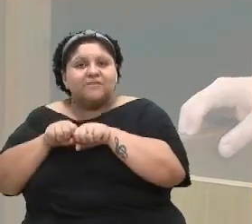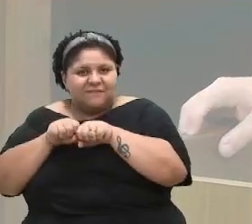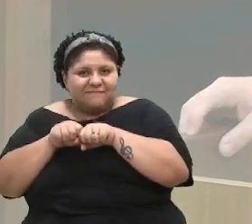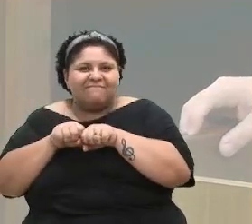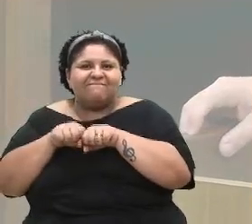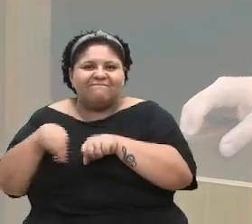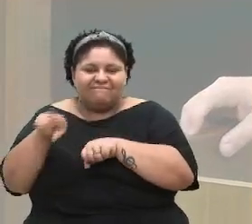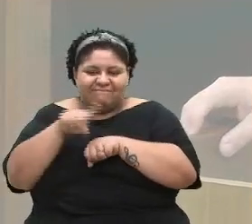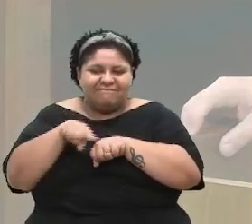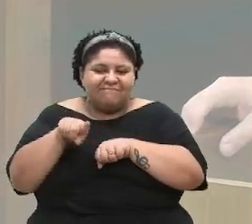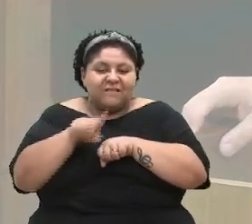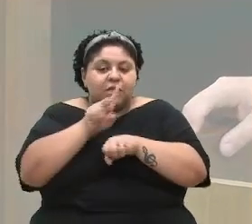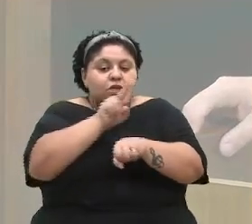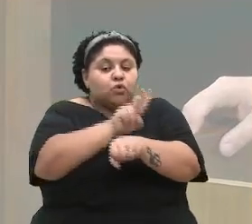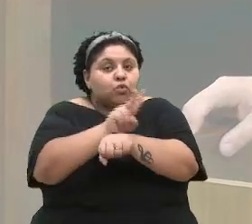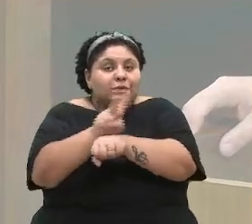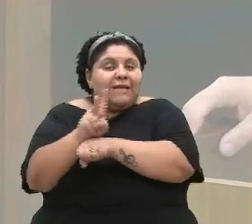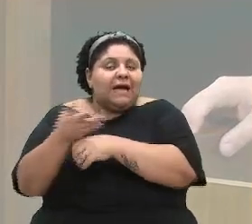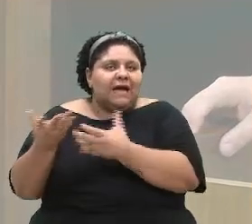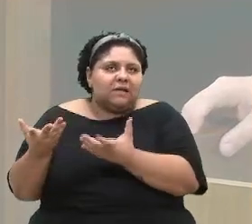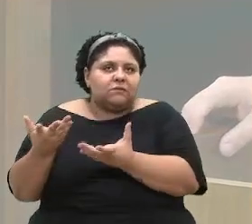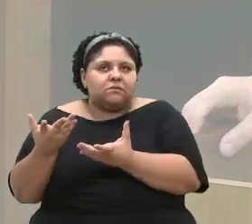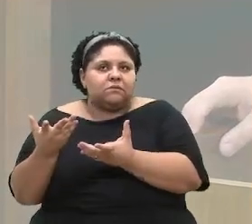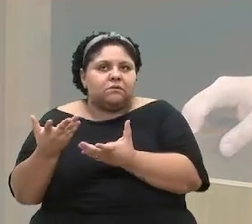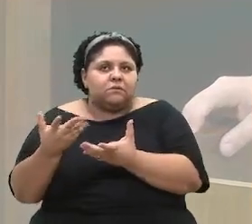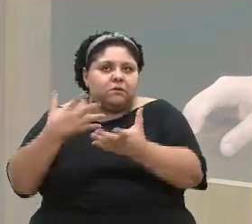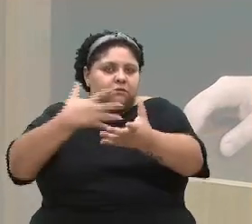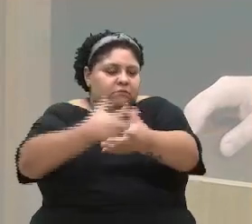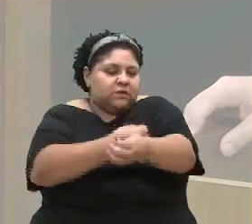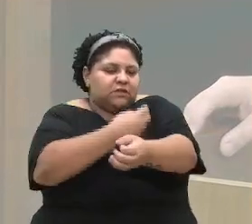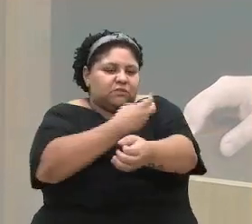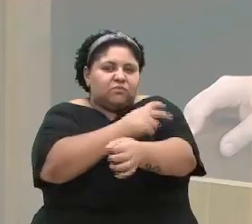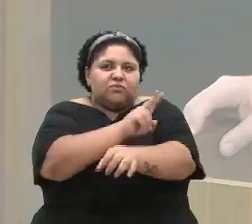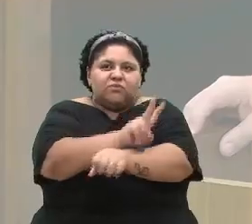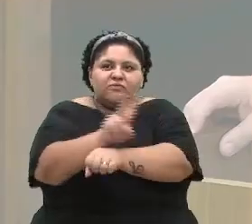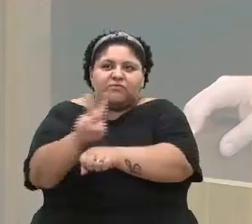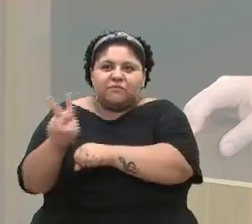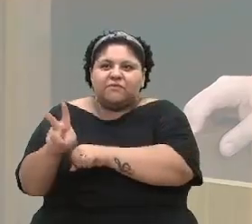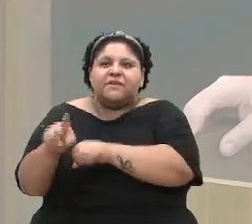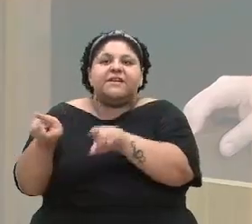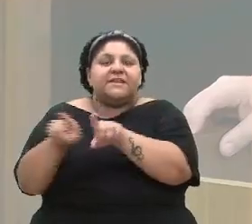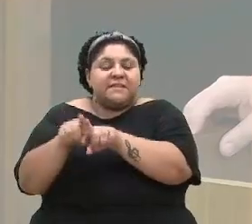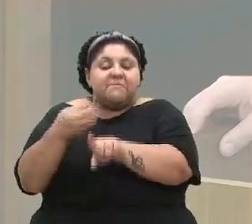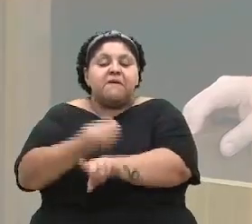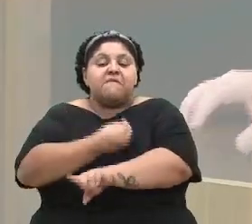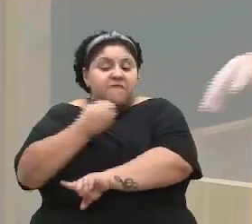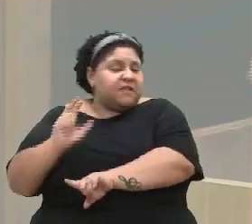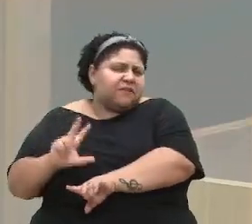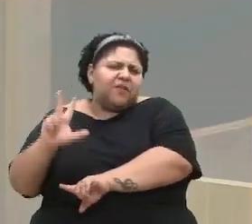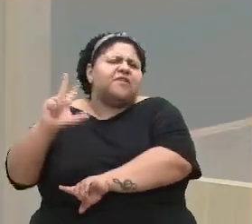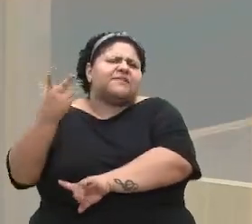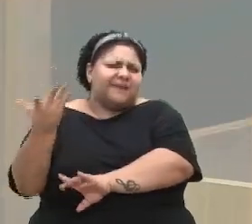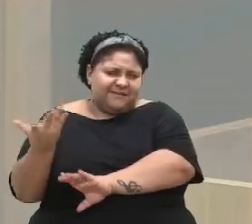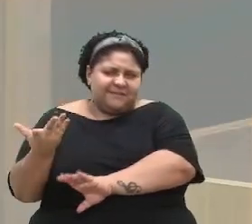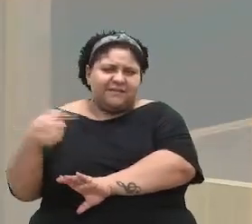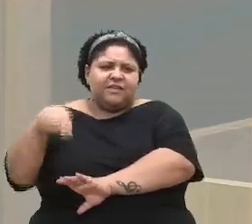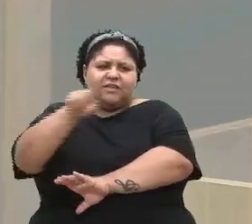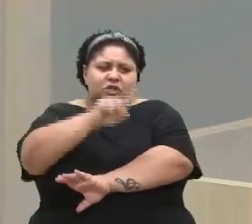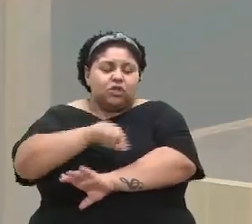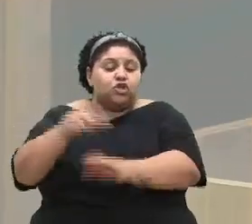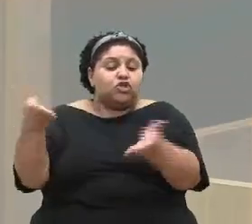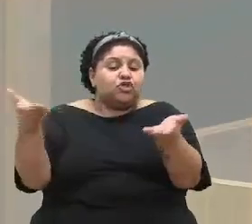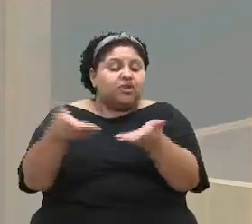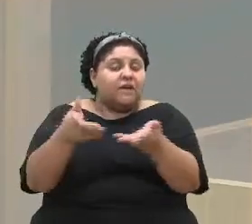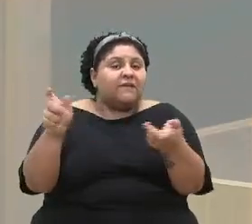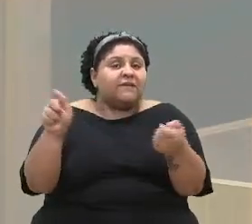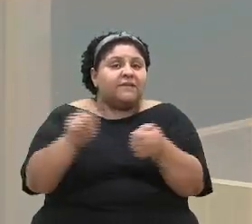que é justamente do cuidado aqui das mudas protegidas, vidas valorizadas. Isto nós estamos já